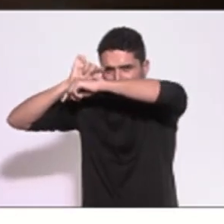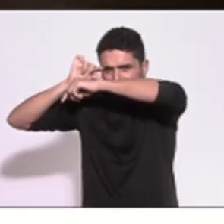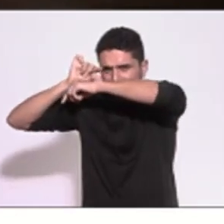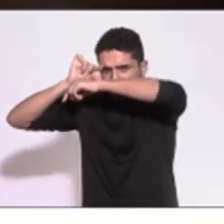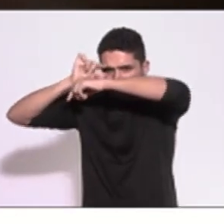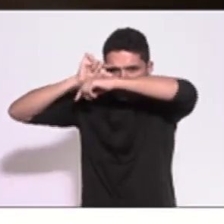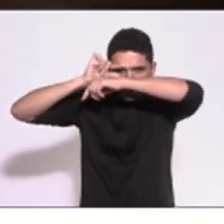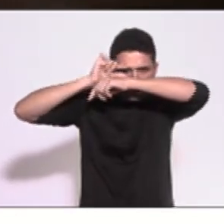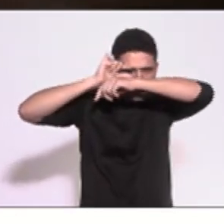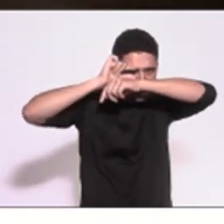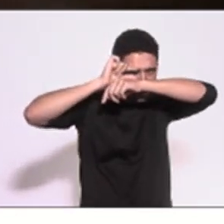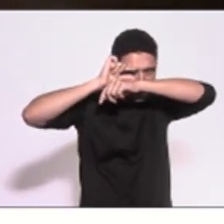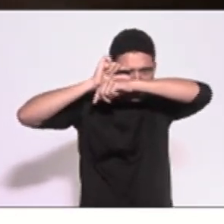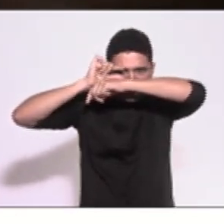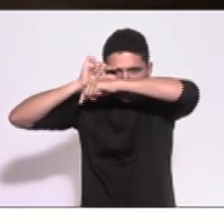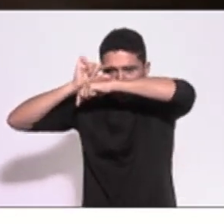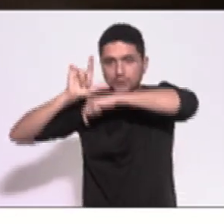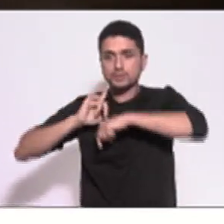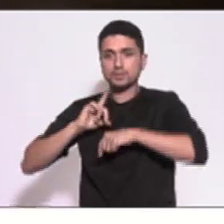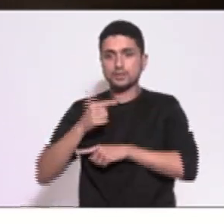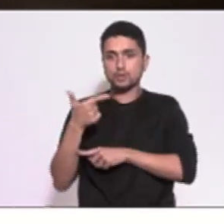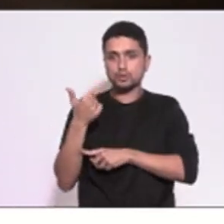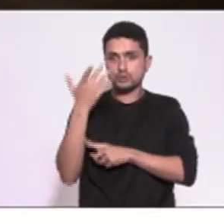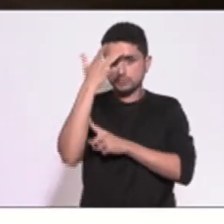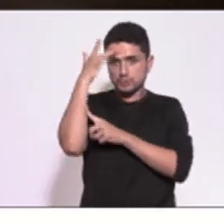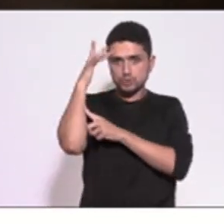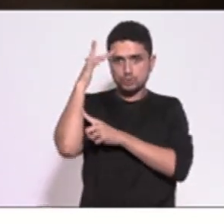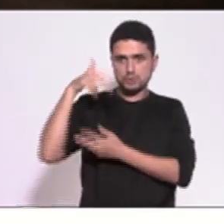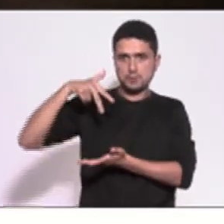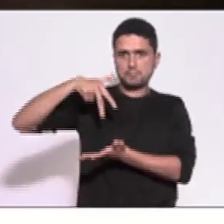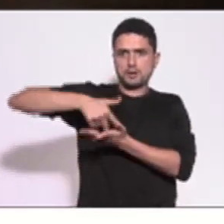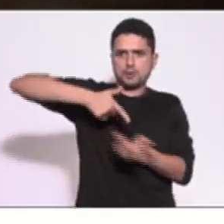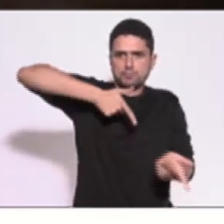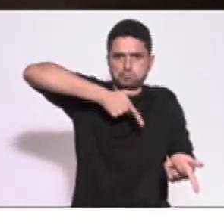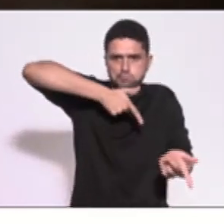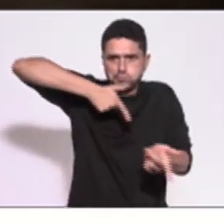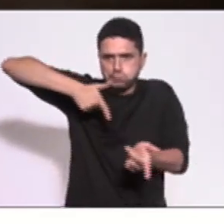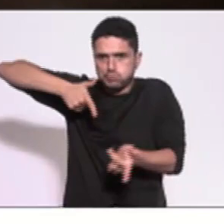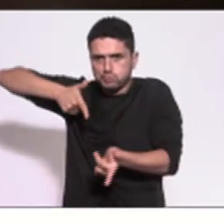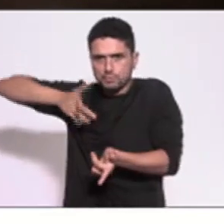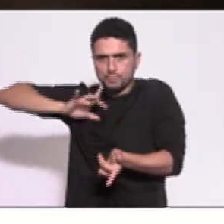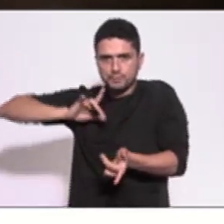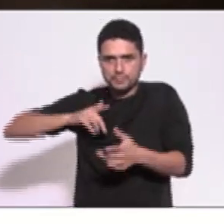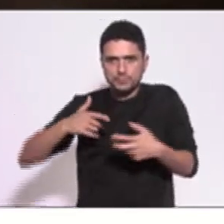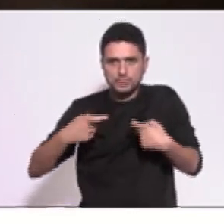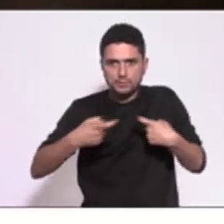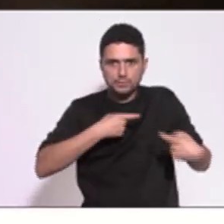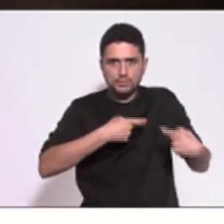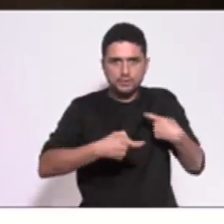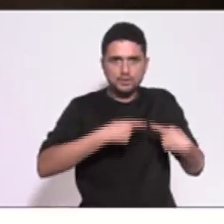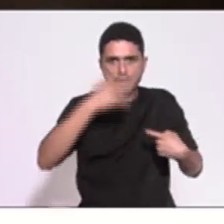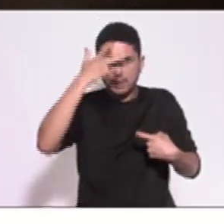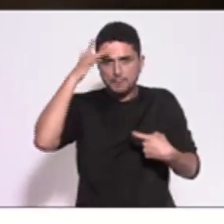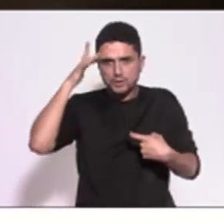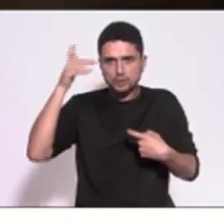soldados dentro do ônibus em pé, com arma, a gente entrando na faixa de Gaza, aquela garotada jogando pedra, as pessoas não sabiam